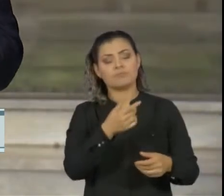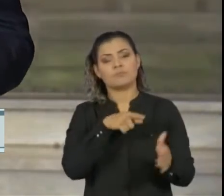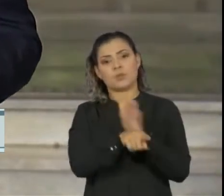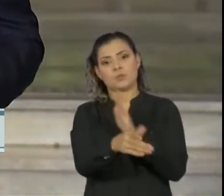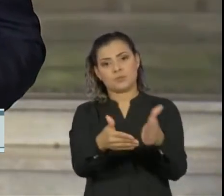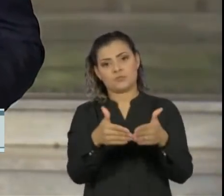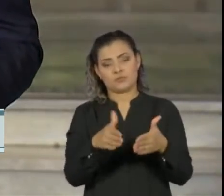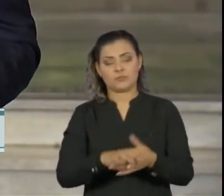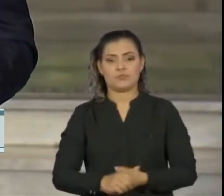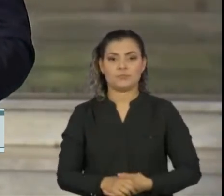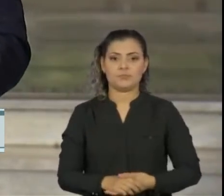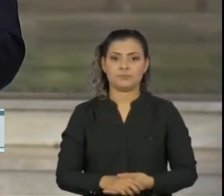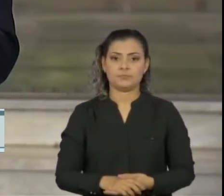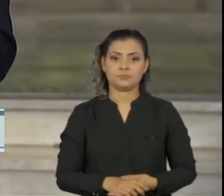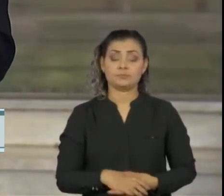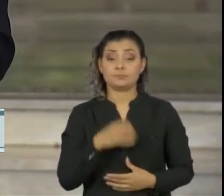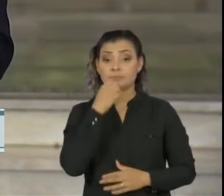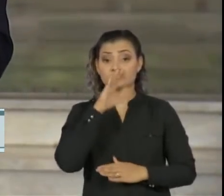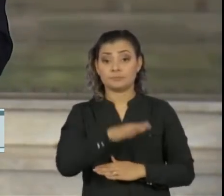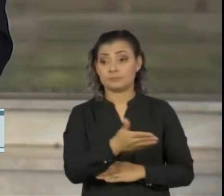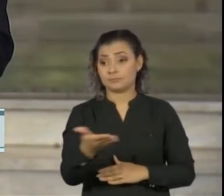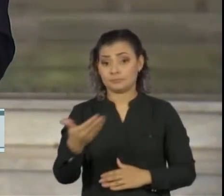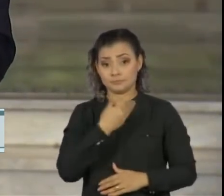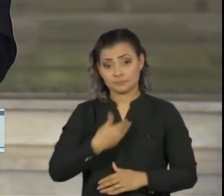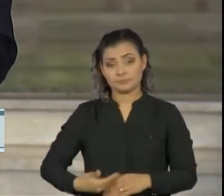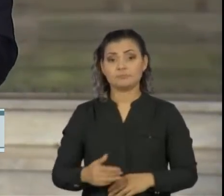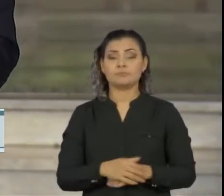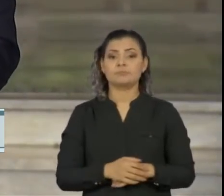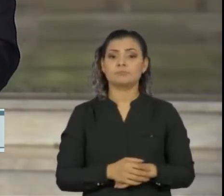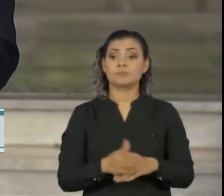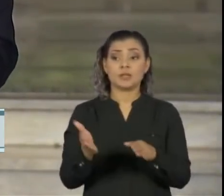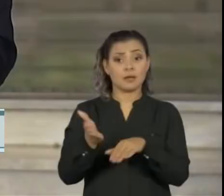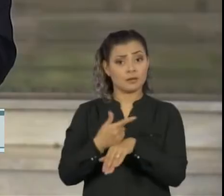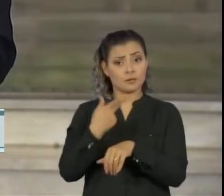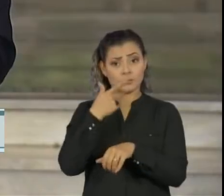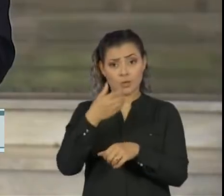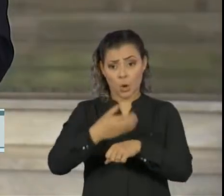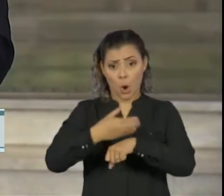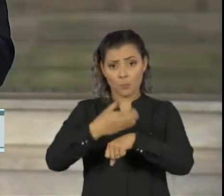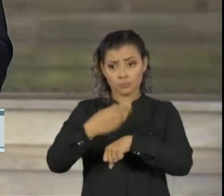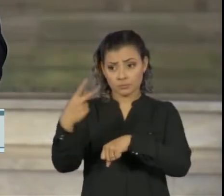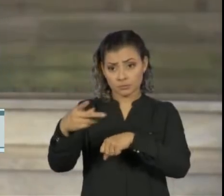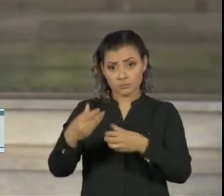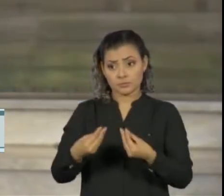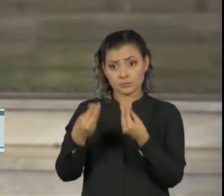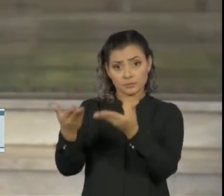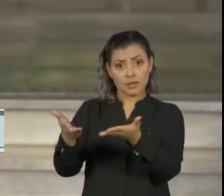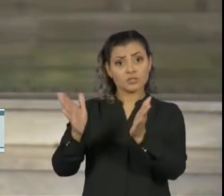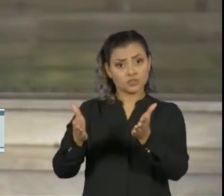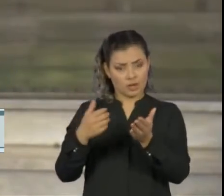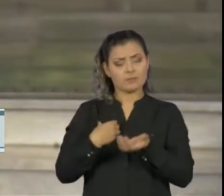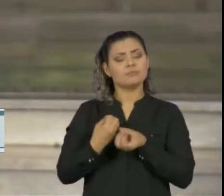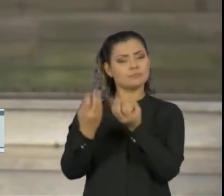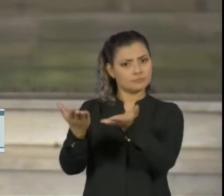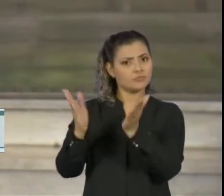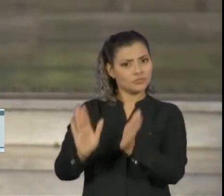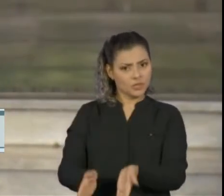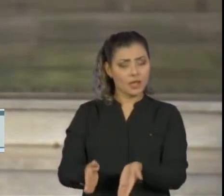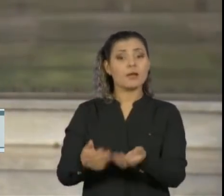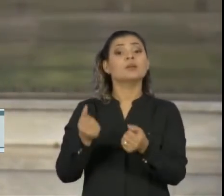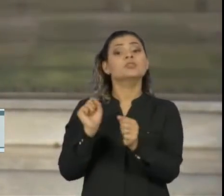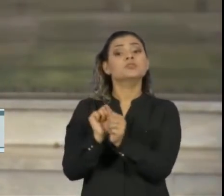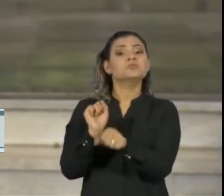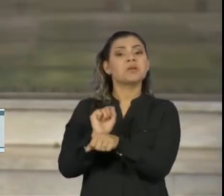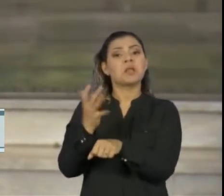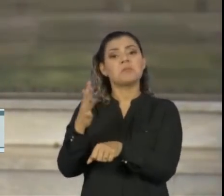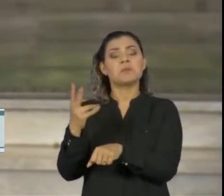favor. Boa tarde, governador. Antes, só dizer para o senhor que as canecas que o jornal vai lhe mandar já estão a caminho. O senhor deve receber